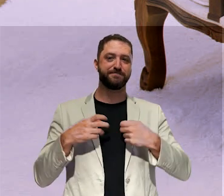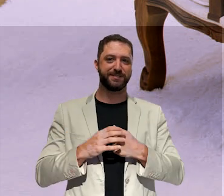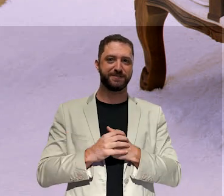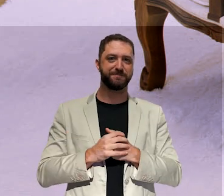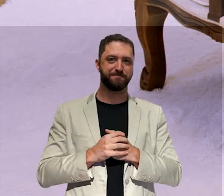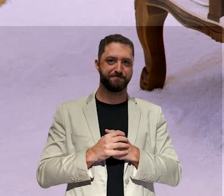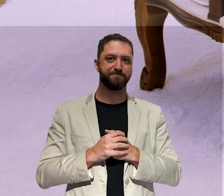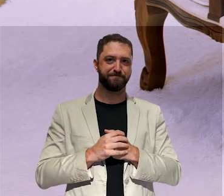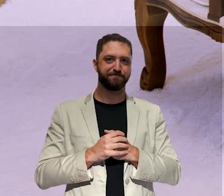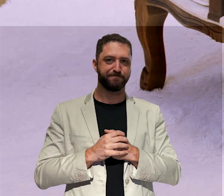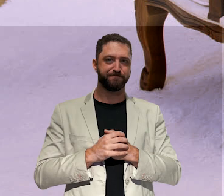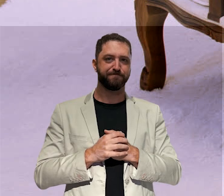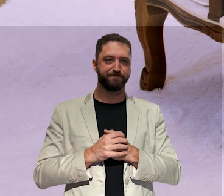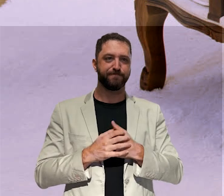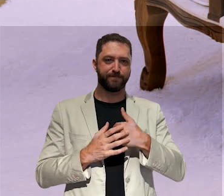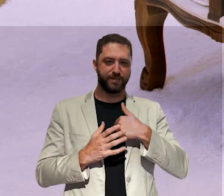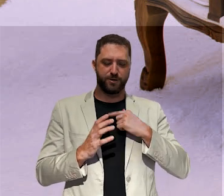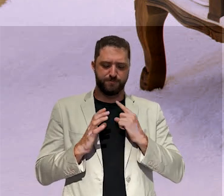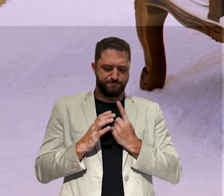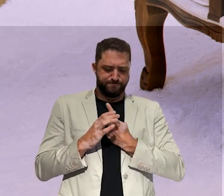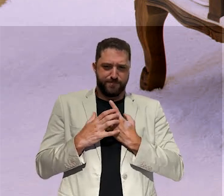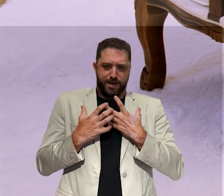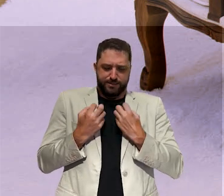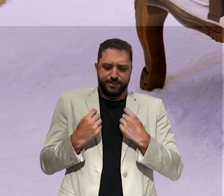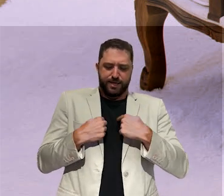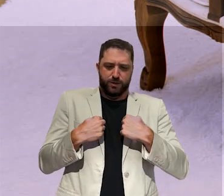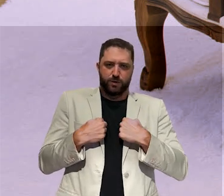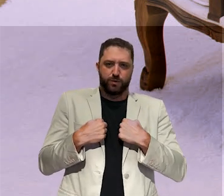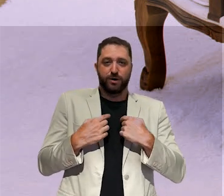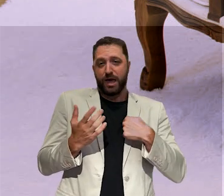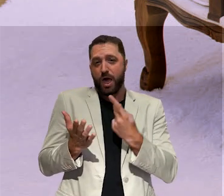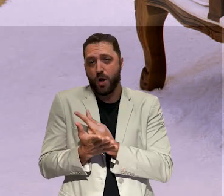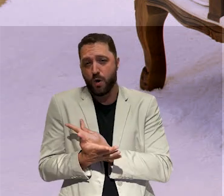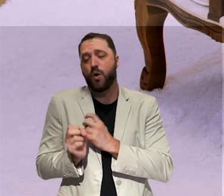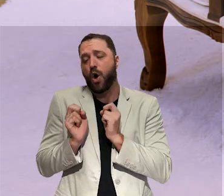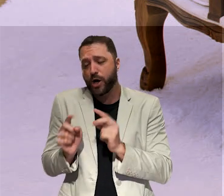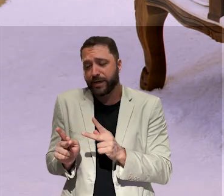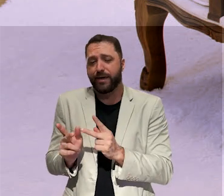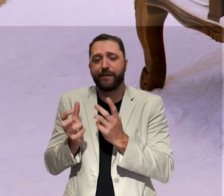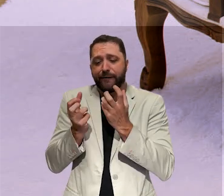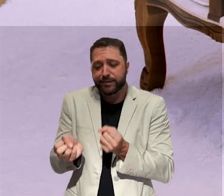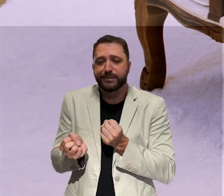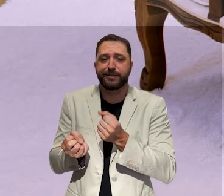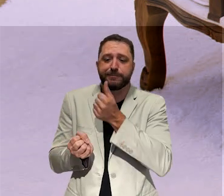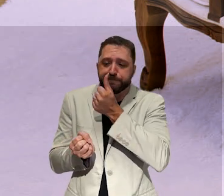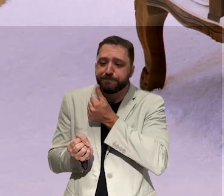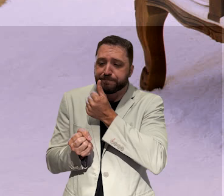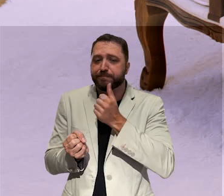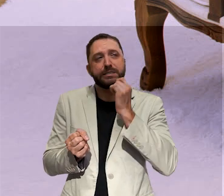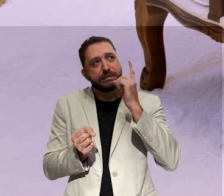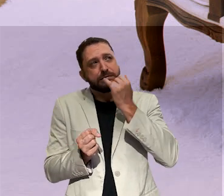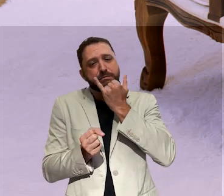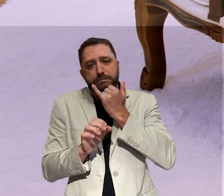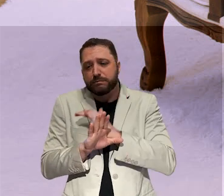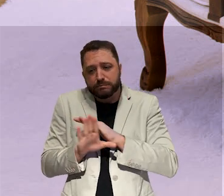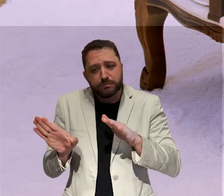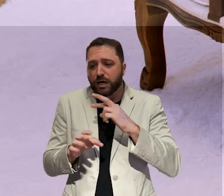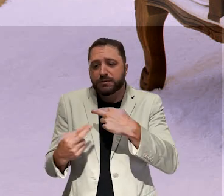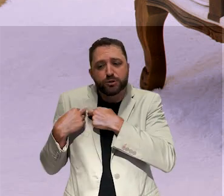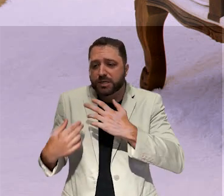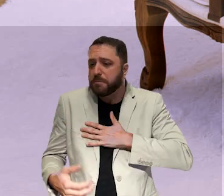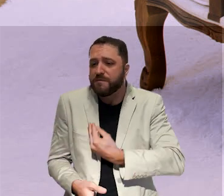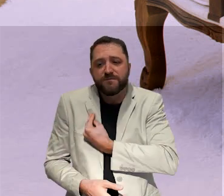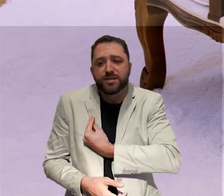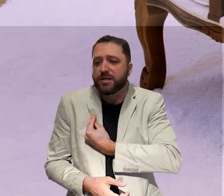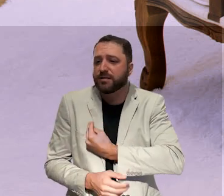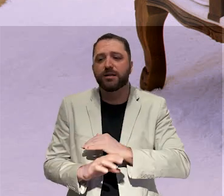Eu me acolhi. Eu me nutri, eu me amei. Eu errei, eu me assumo porque eu sou responsável pela